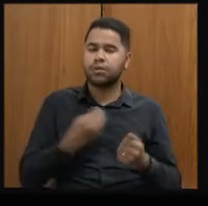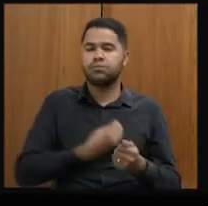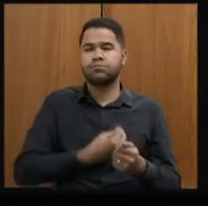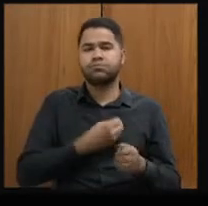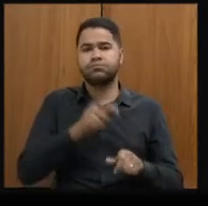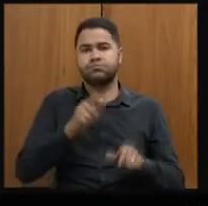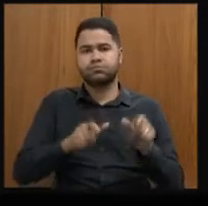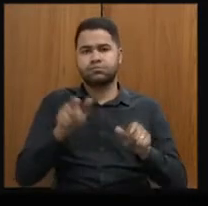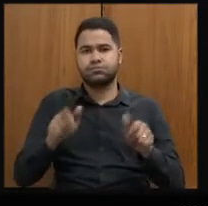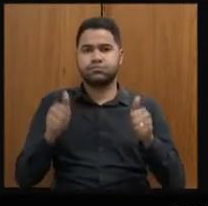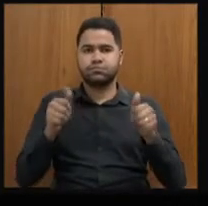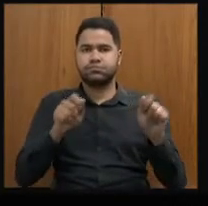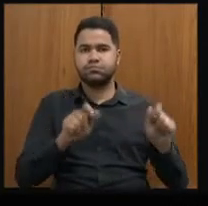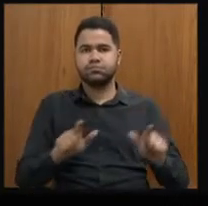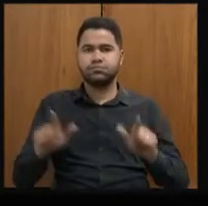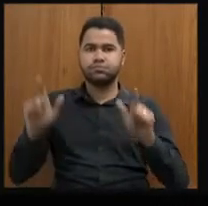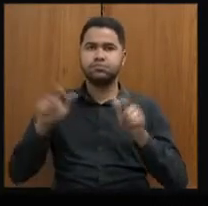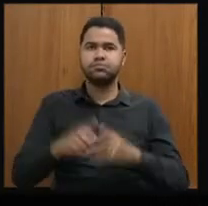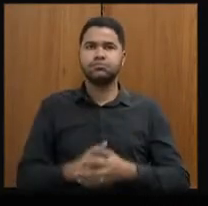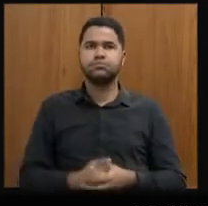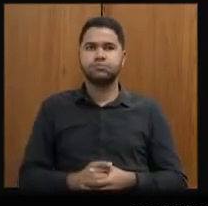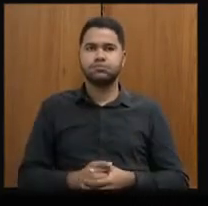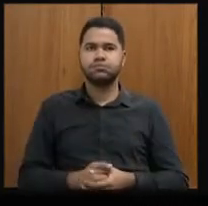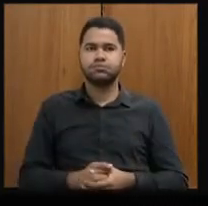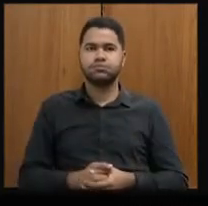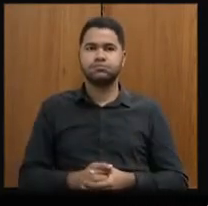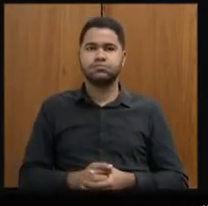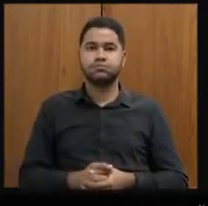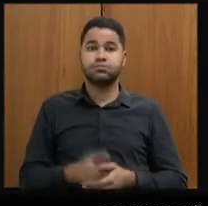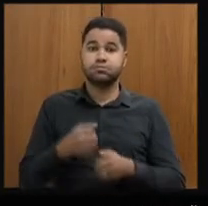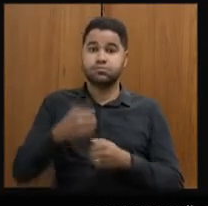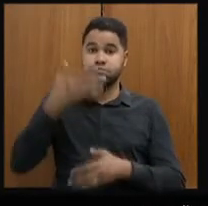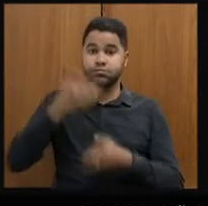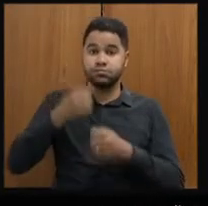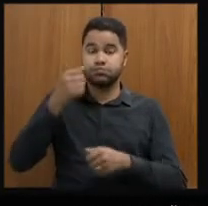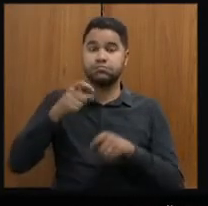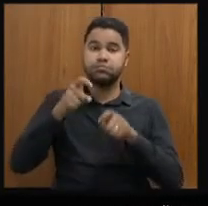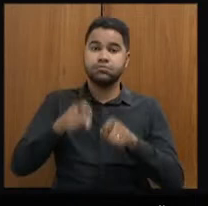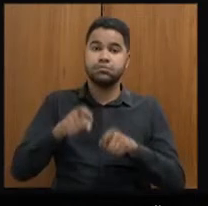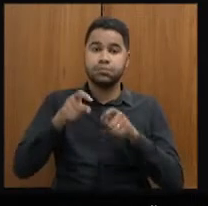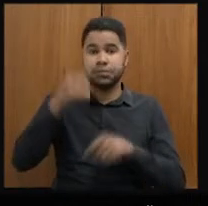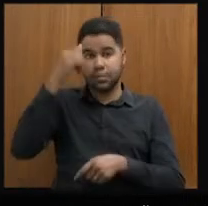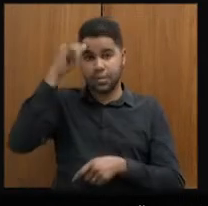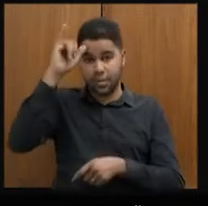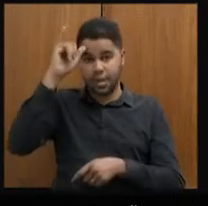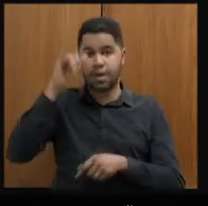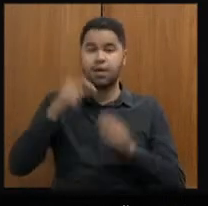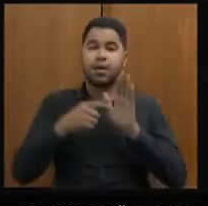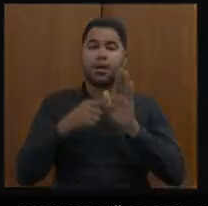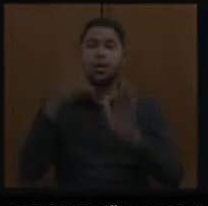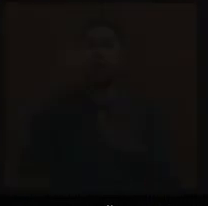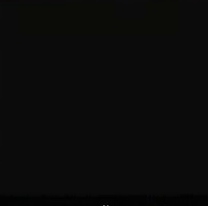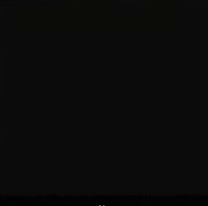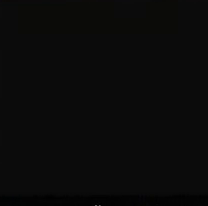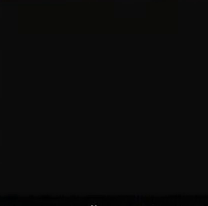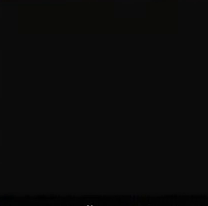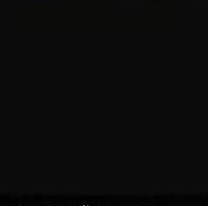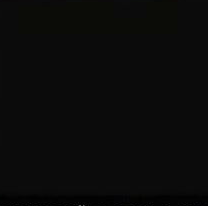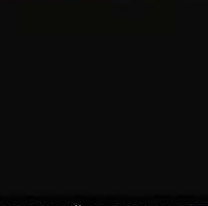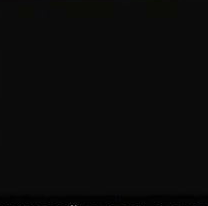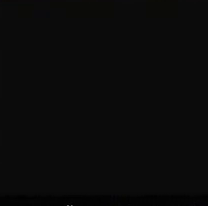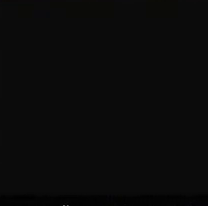vida para quem tá lá na ponta pode os dados do setor agropecuário rapidamente aqui o valor bruto